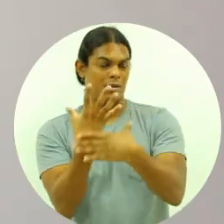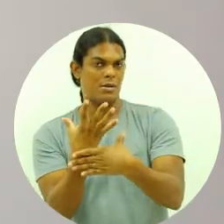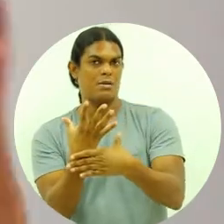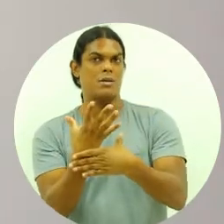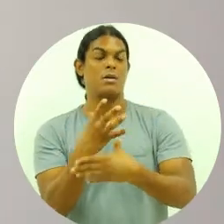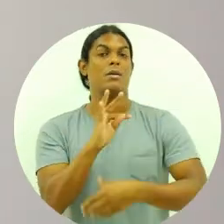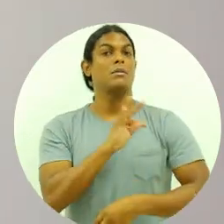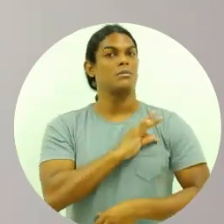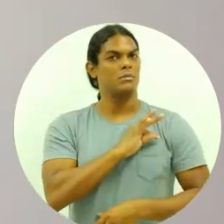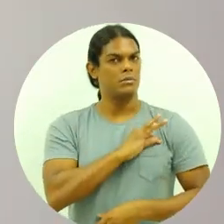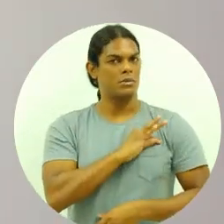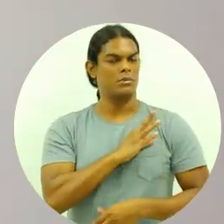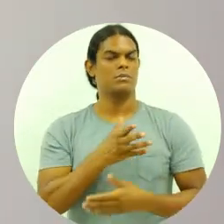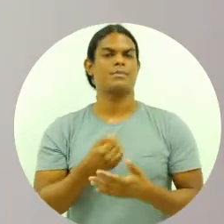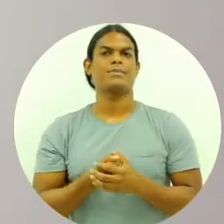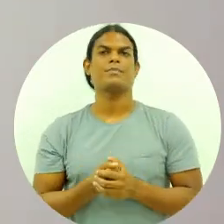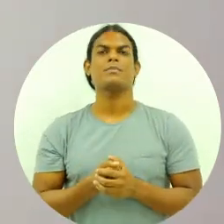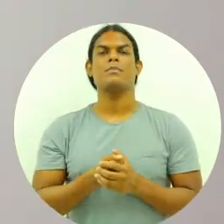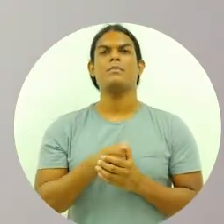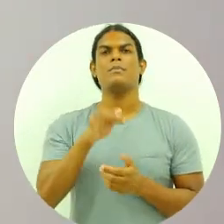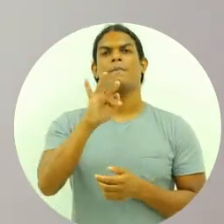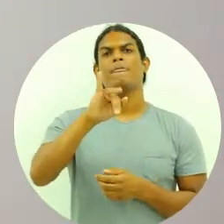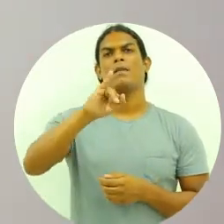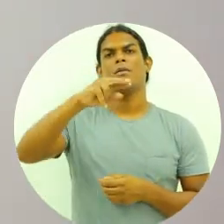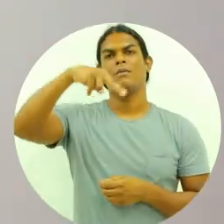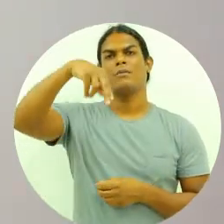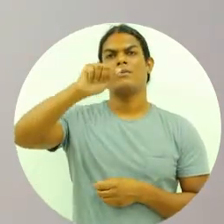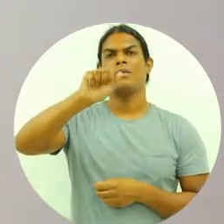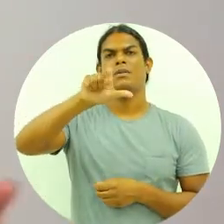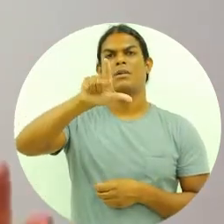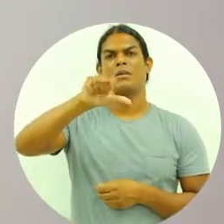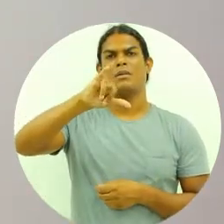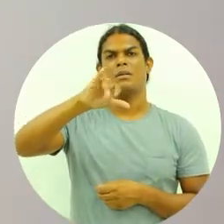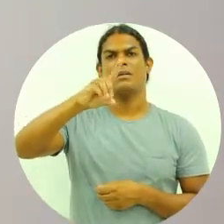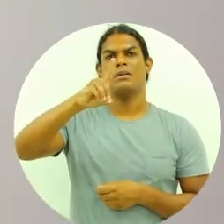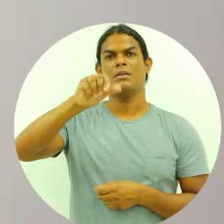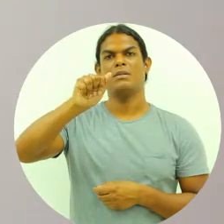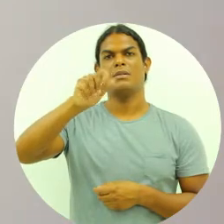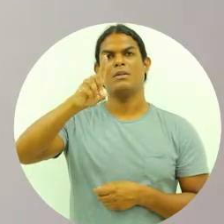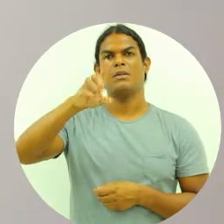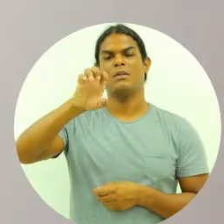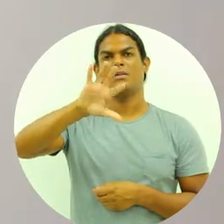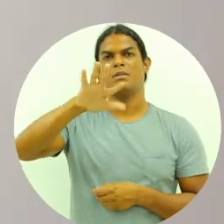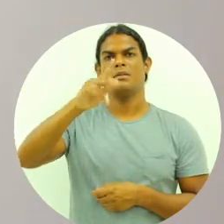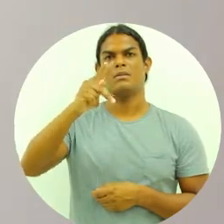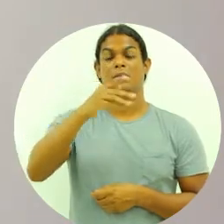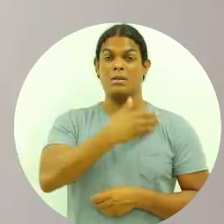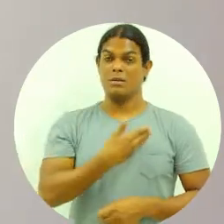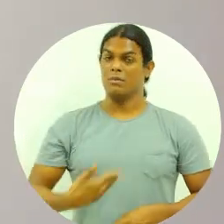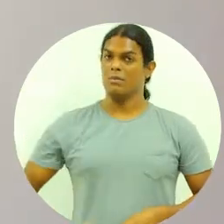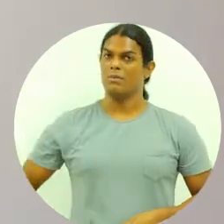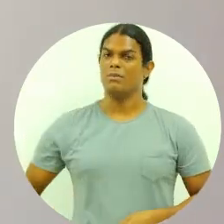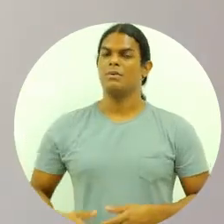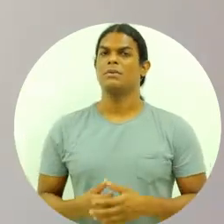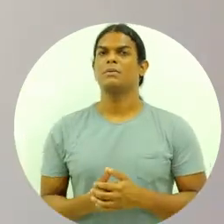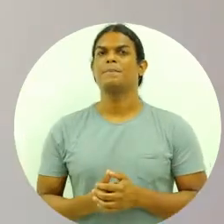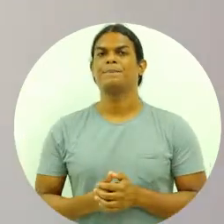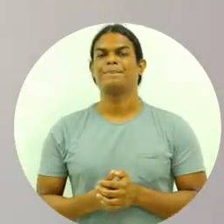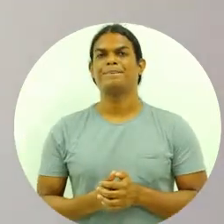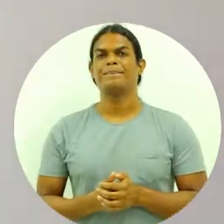da finalidade pública é um princípio de abrangência infinita, porque, na verdade, está